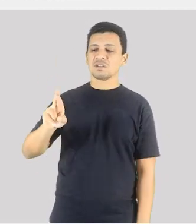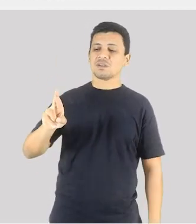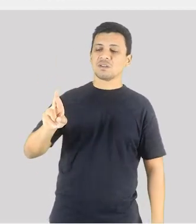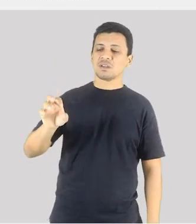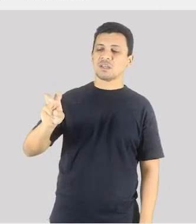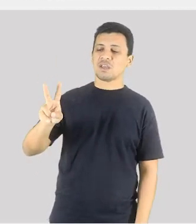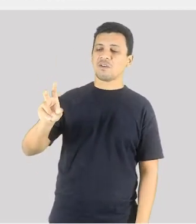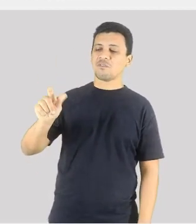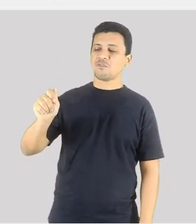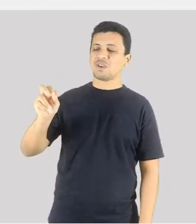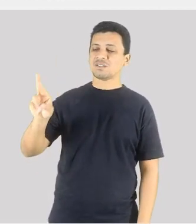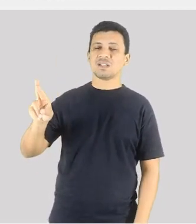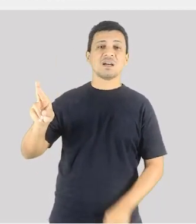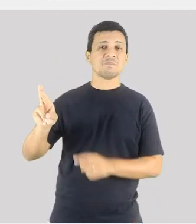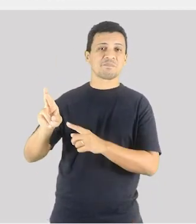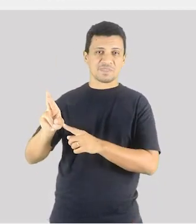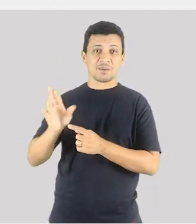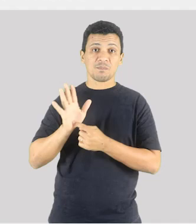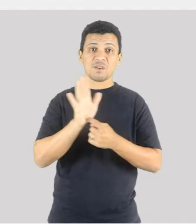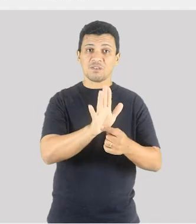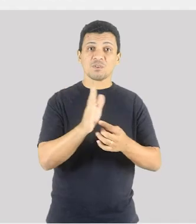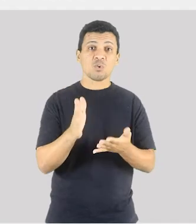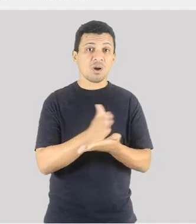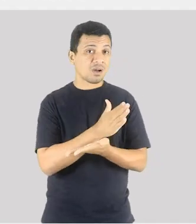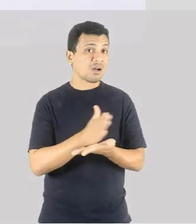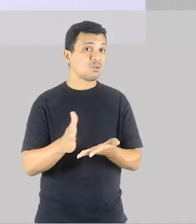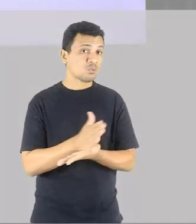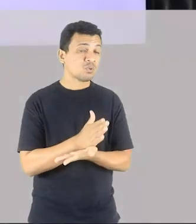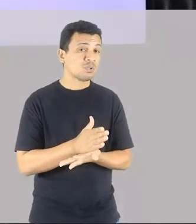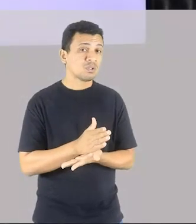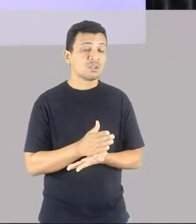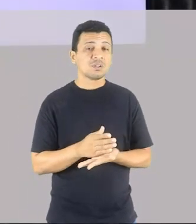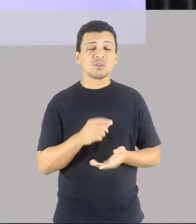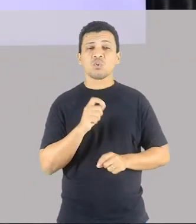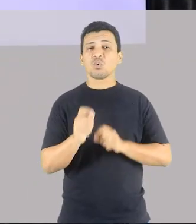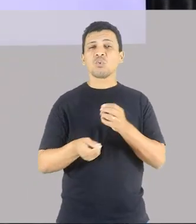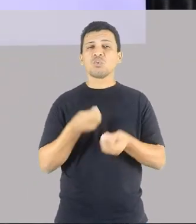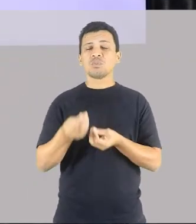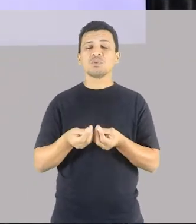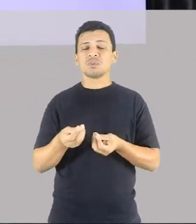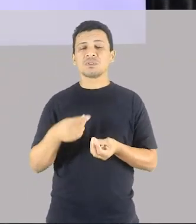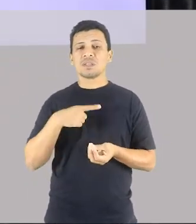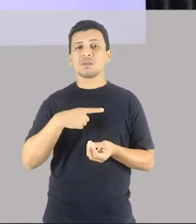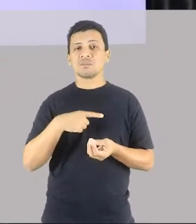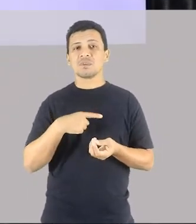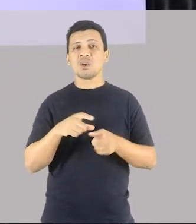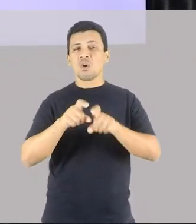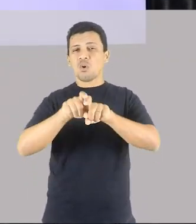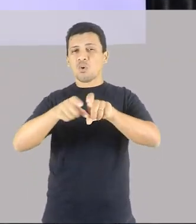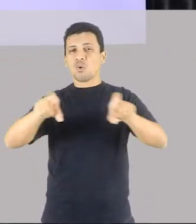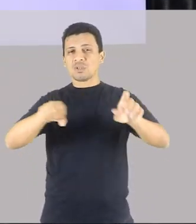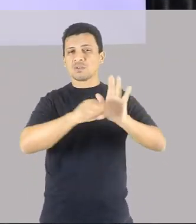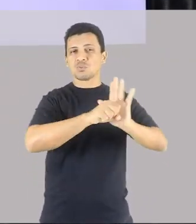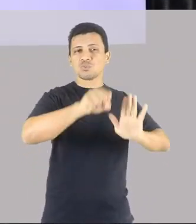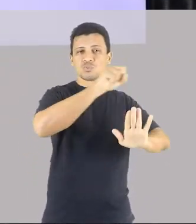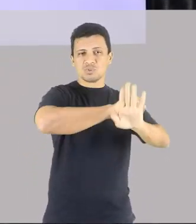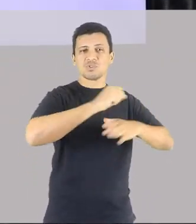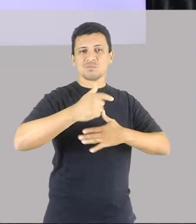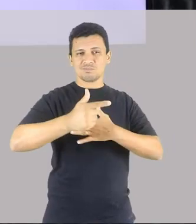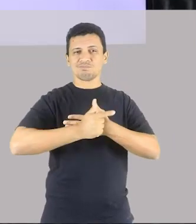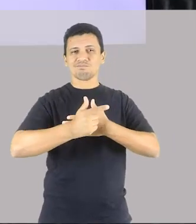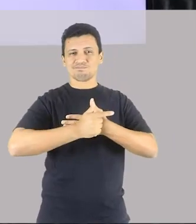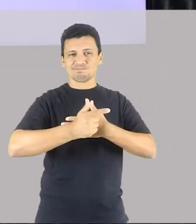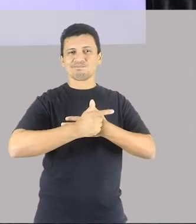algo. A pesquisa revelou. O sujeito, lembre-se que a oração subjetiva é a oração que funciona como sujeito. E é o que eu falei para vocês que quando